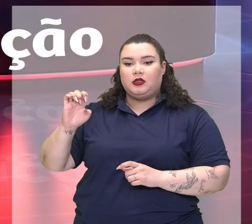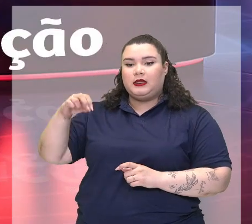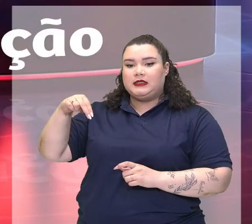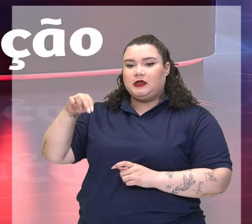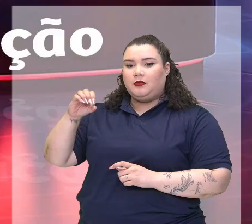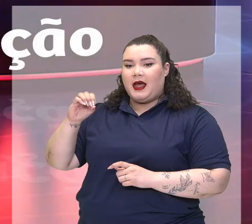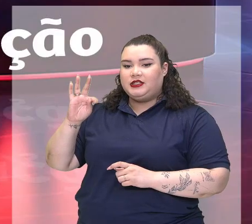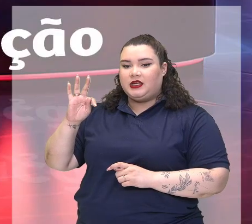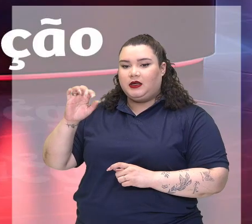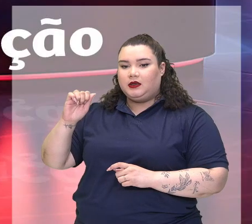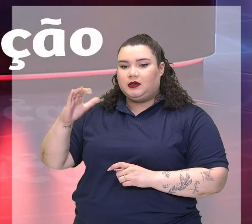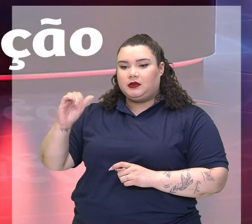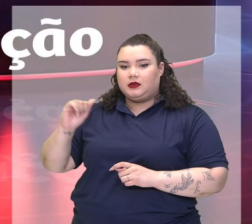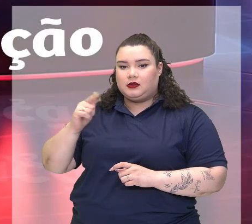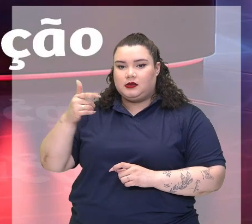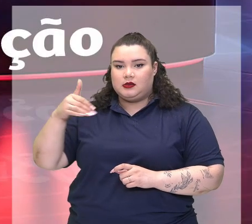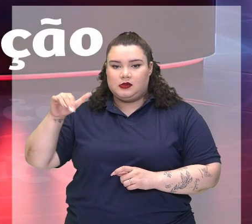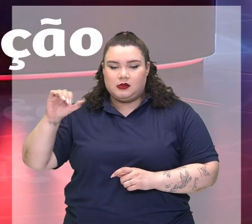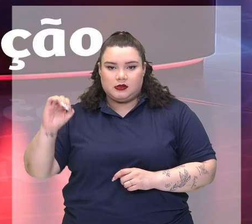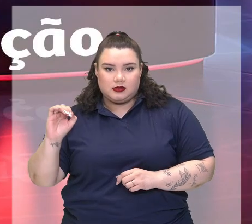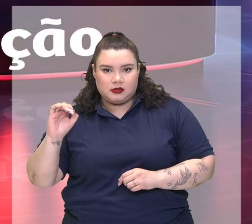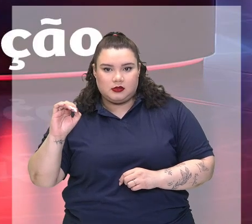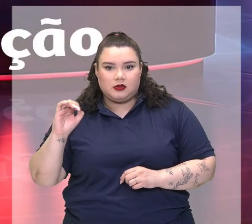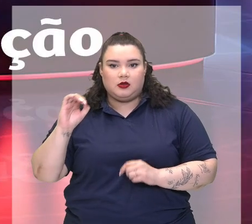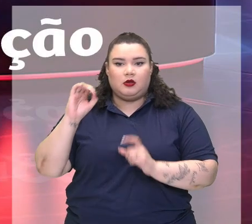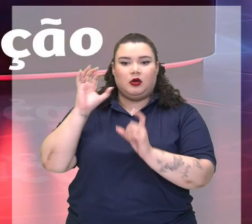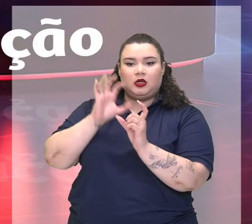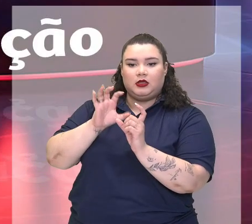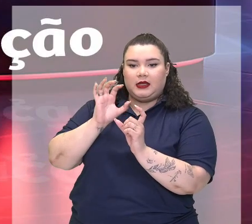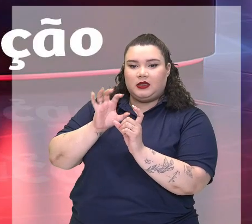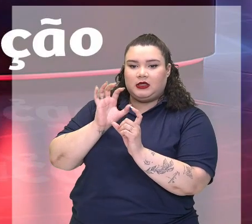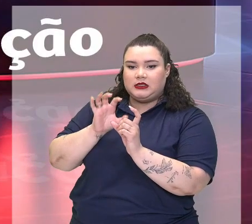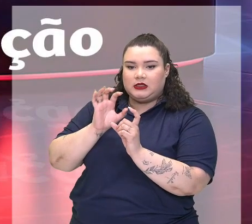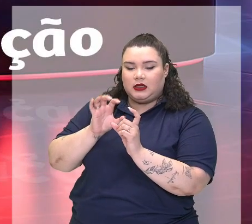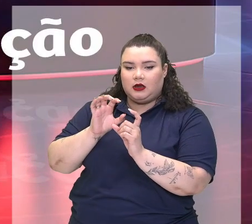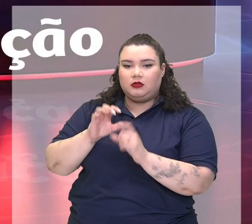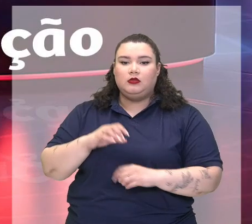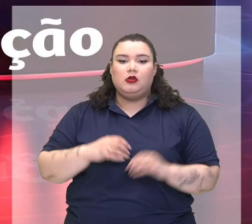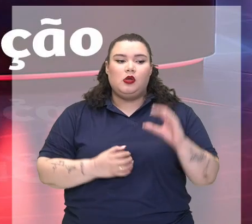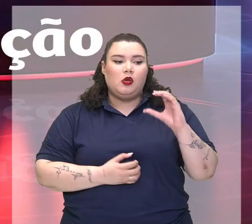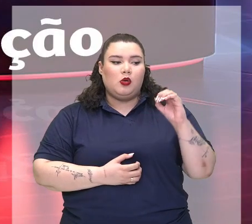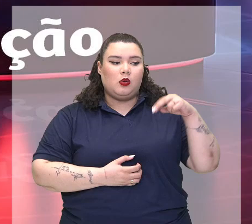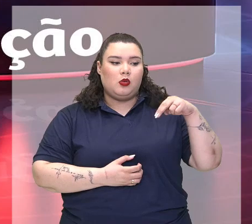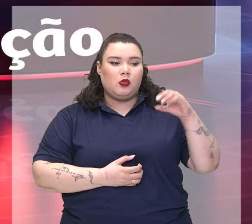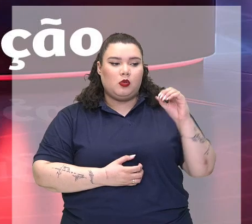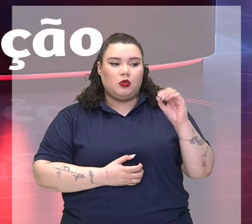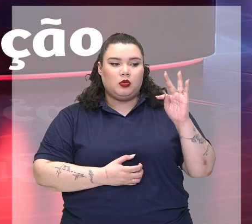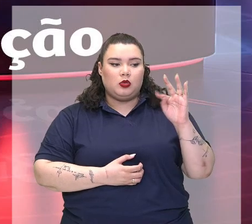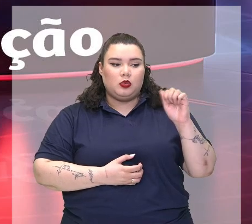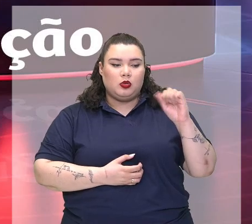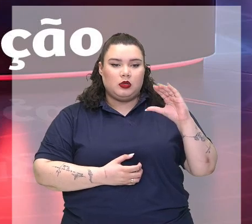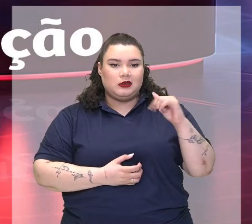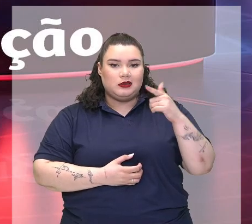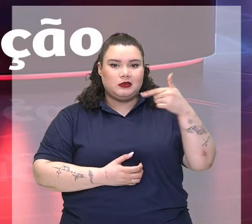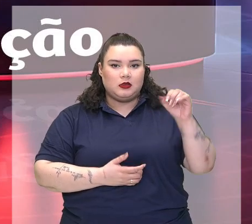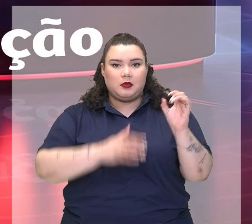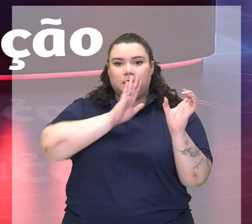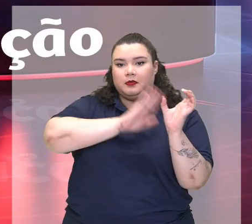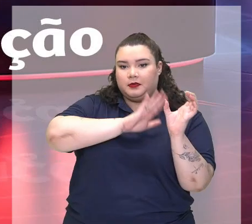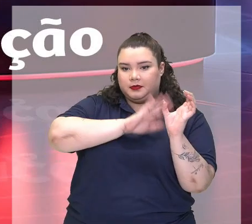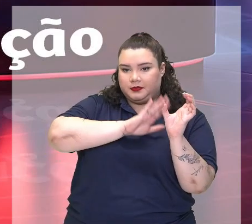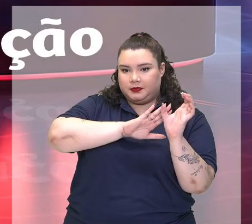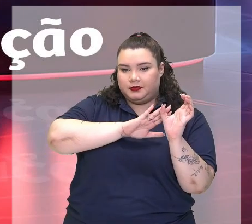e conotação, né? Você sabe a diferença dessas duas